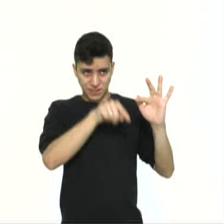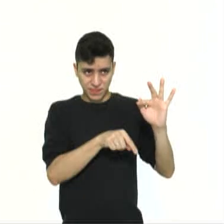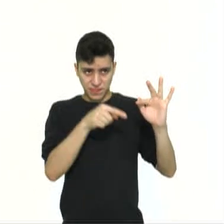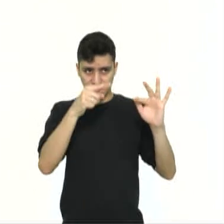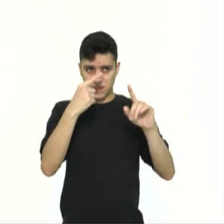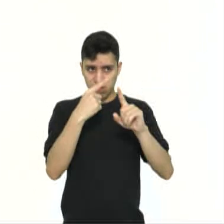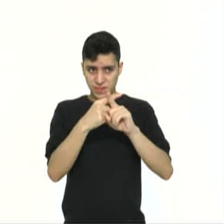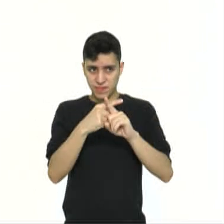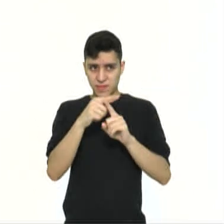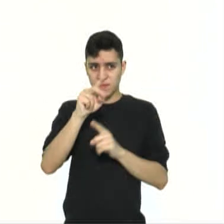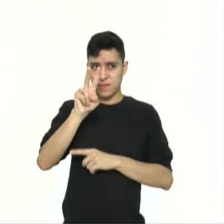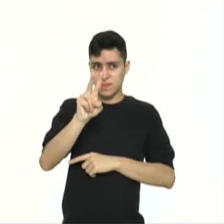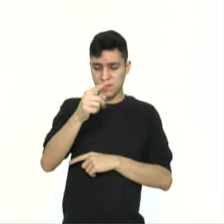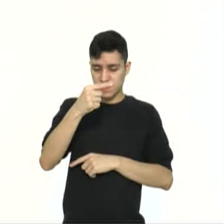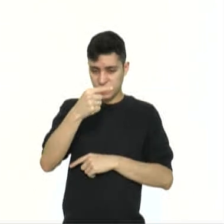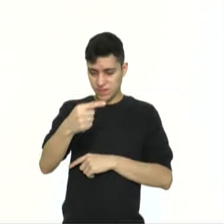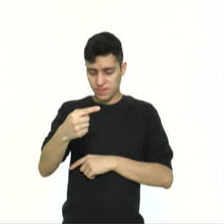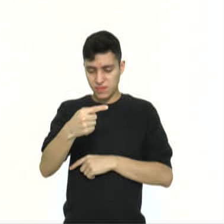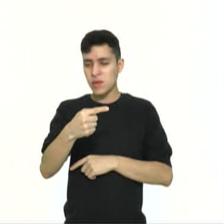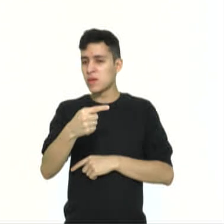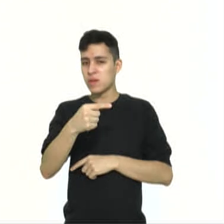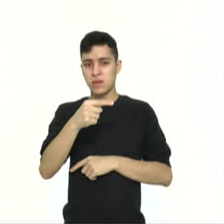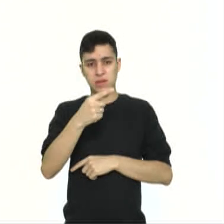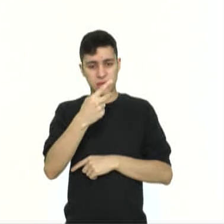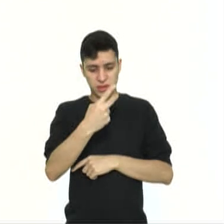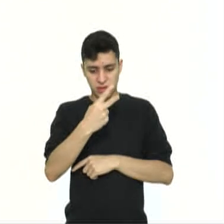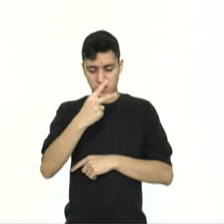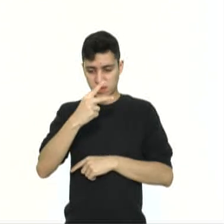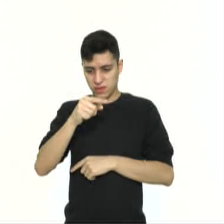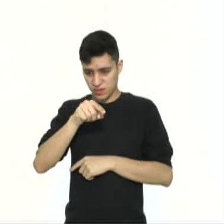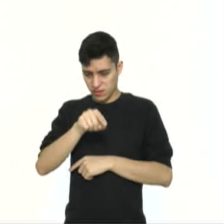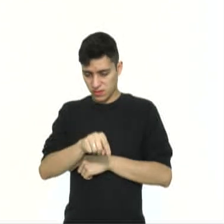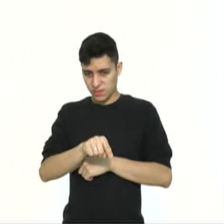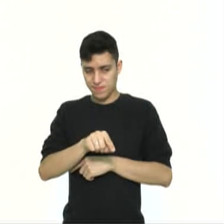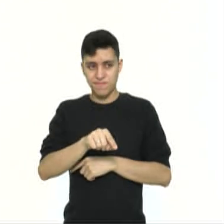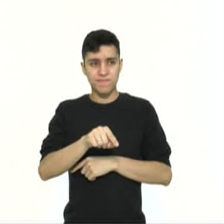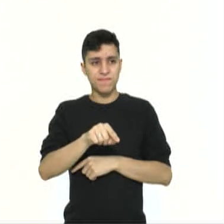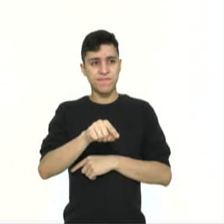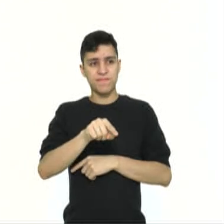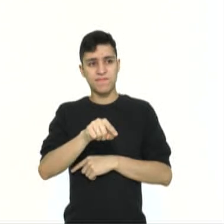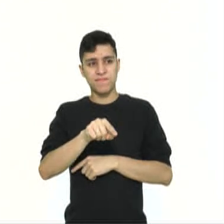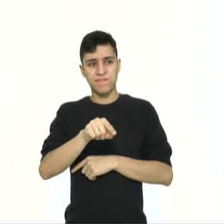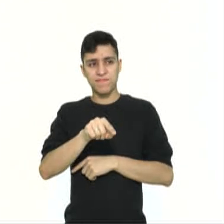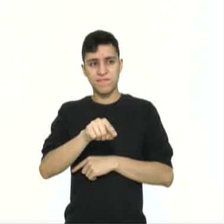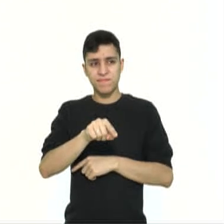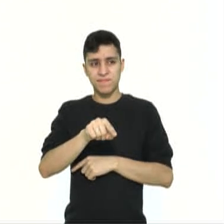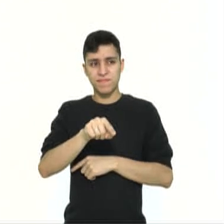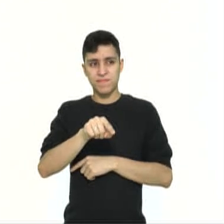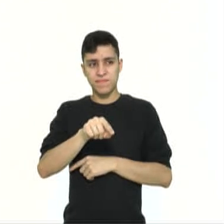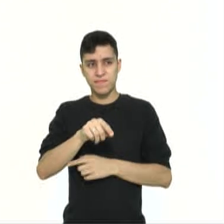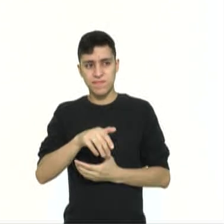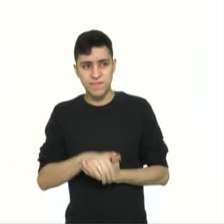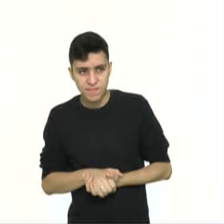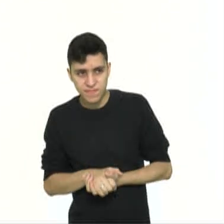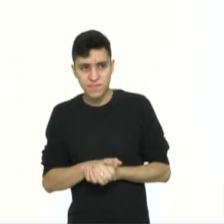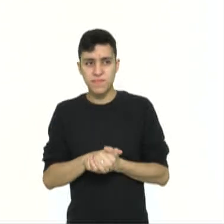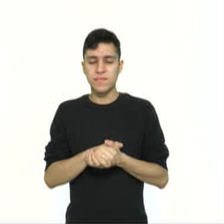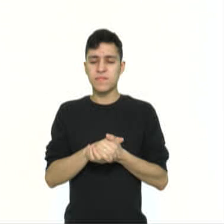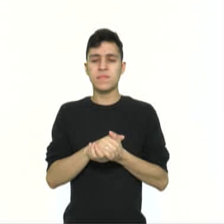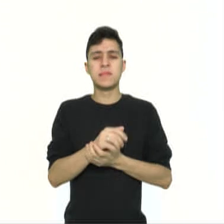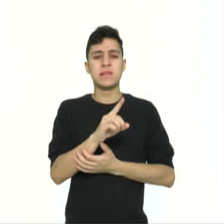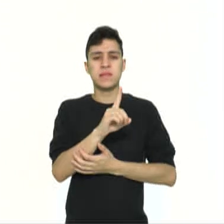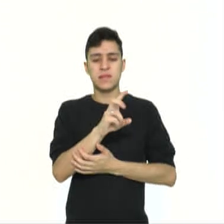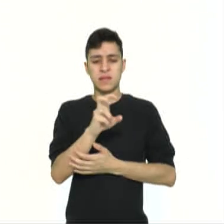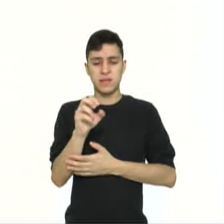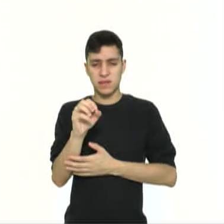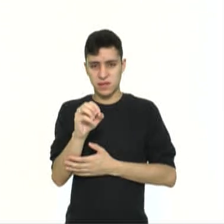a velocidade de propagação do som divididos por duas vezes o comprimento que você vai ter desse tubo. Então o que acontece? A frequência de 150